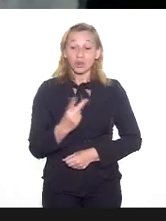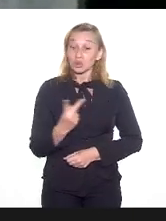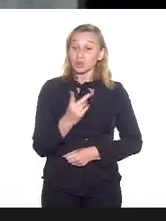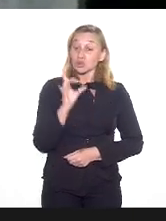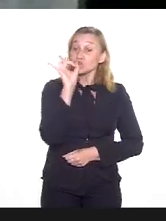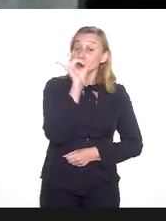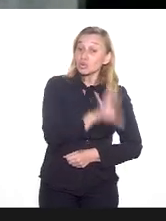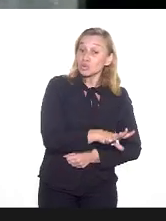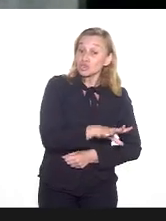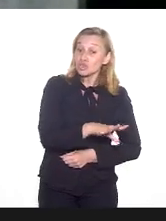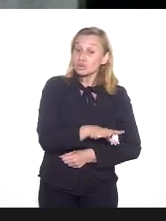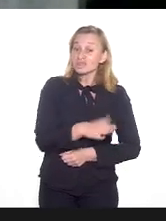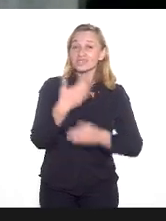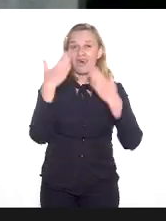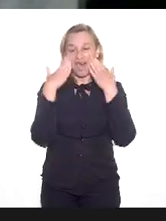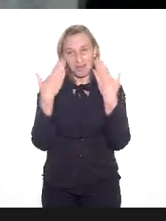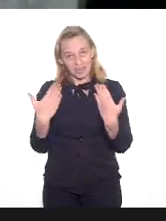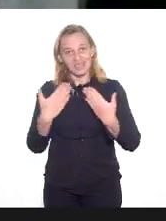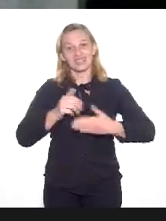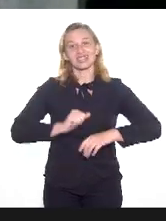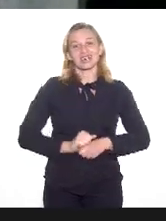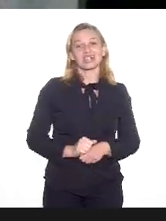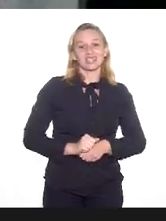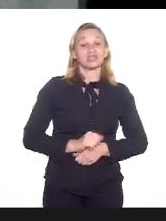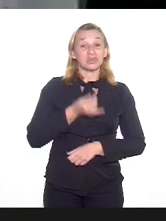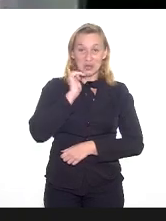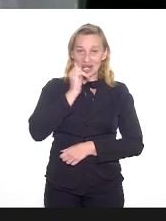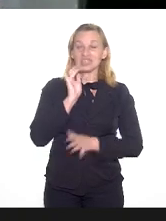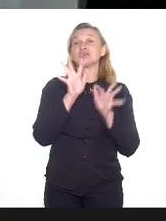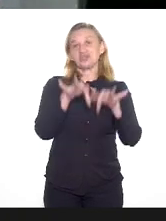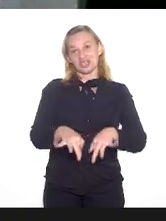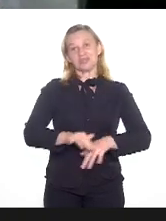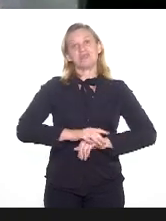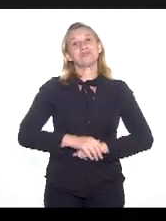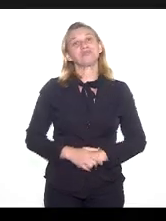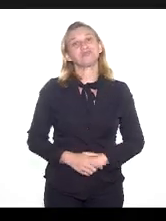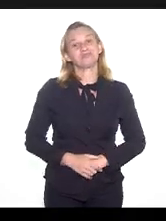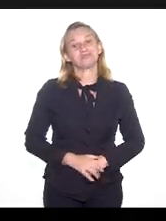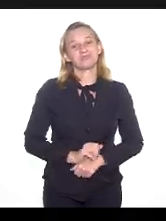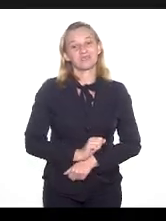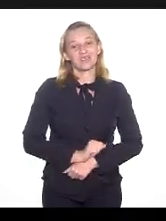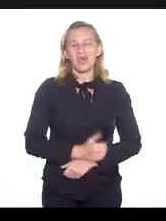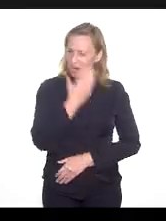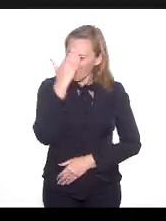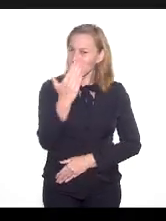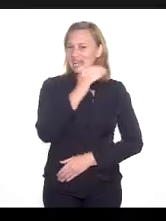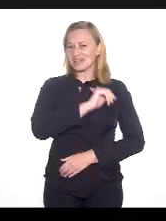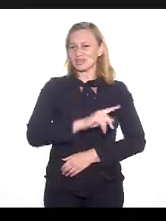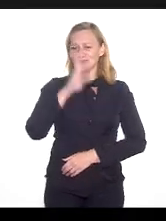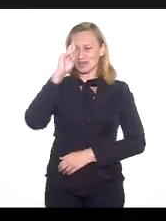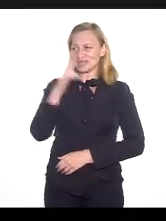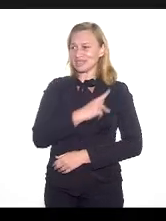últimas considerações apresentadas do relatório final. Muito obrigado, senhor